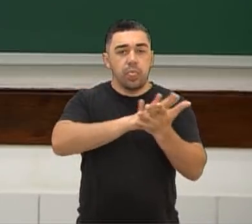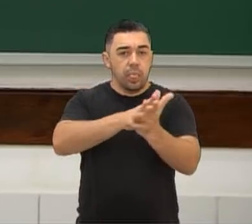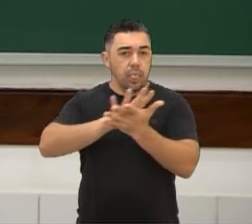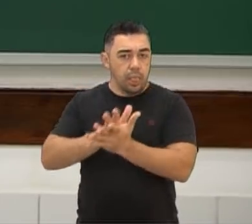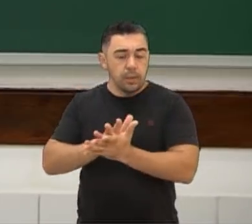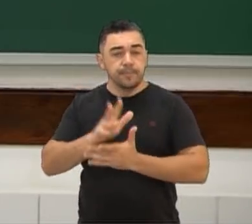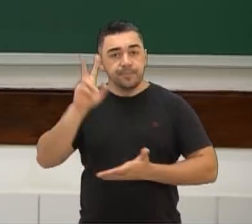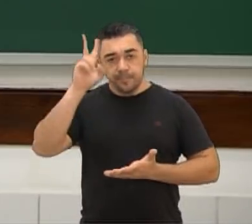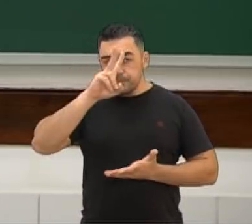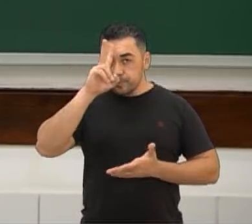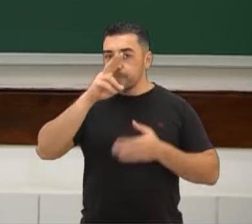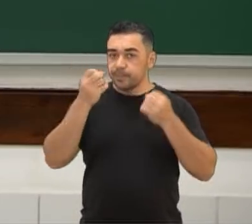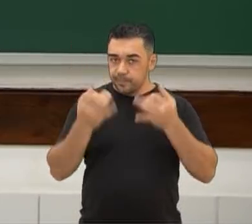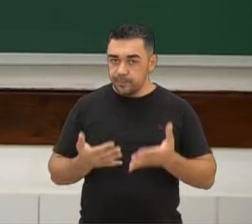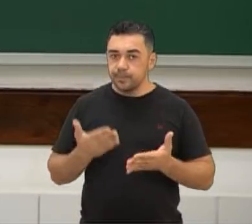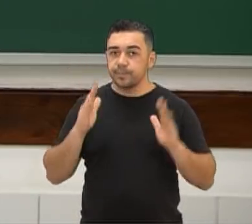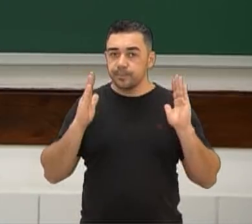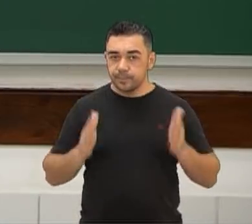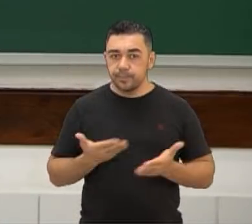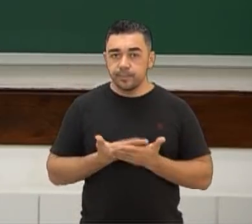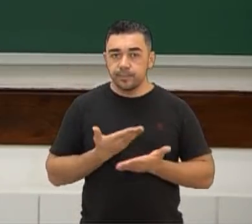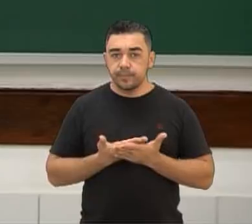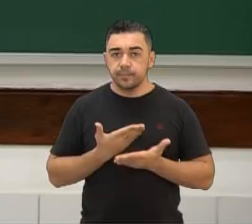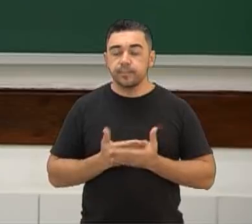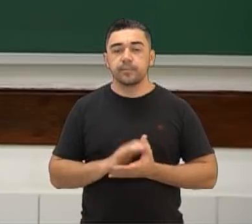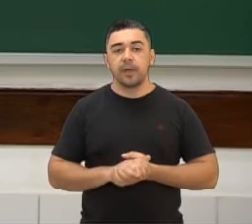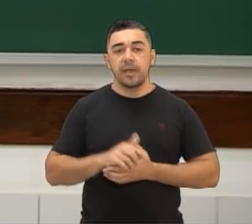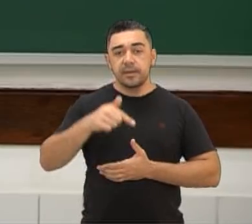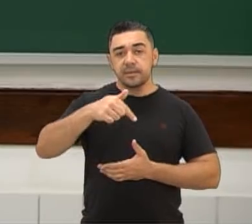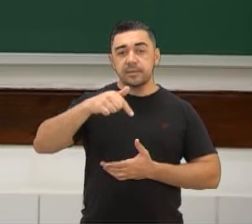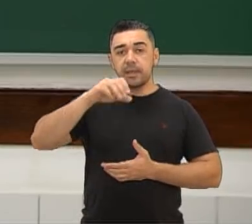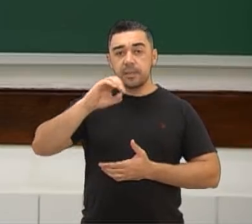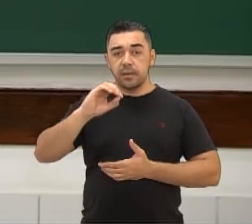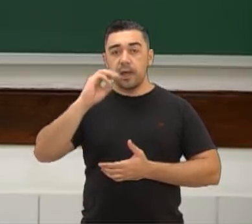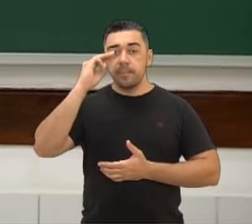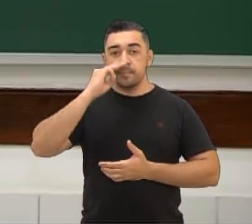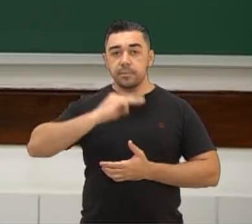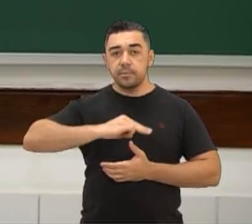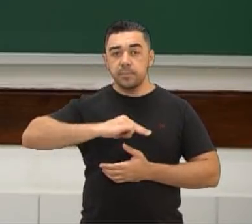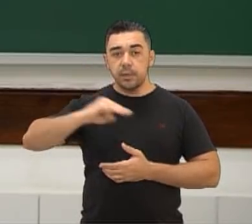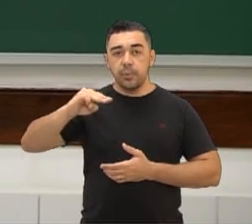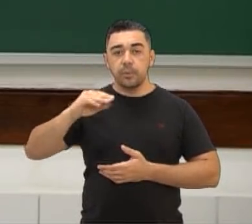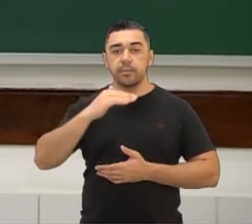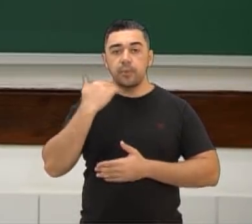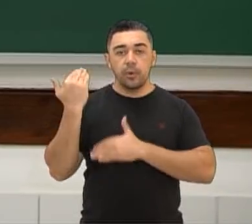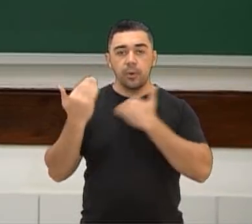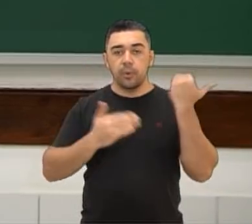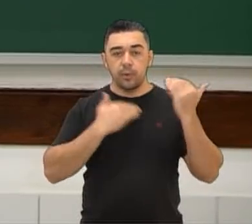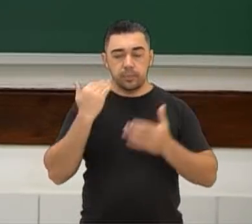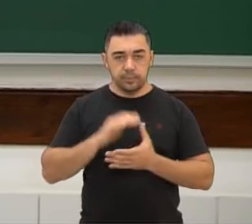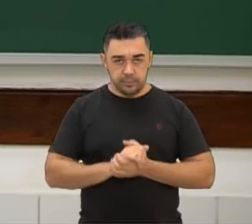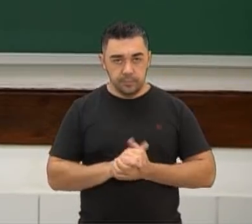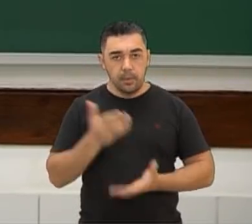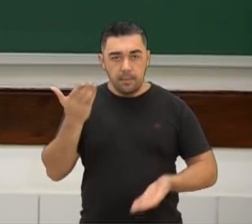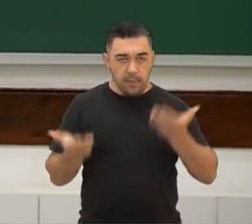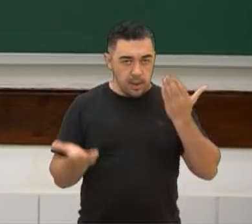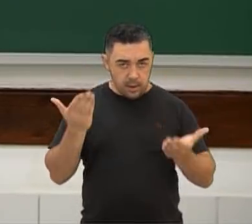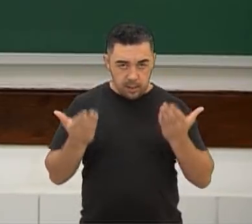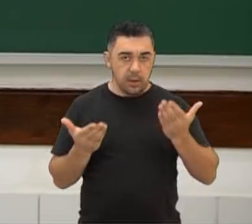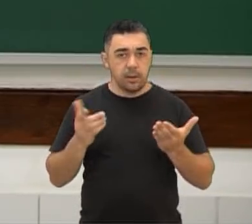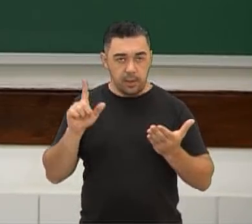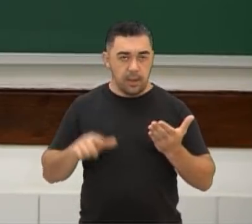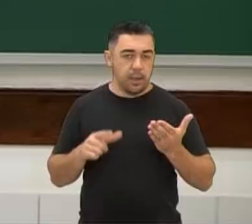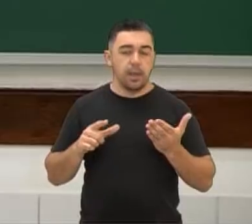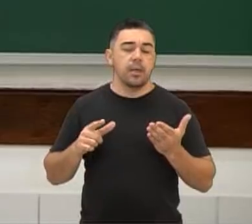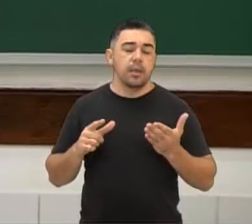Lembra que nós já falamos disso em outras aulas? Cerca de 70 milhões de mortos. Por falar nisso, um balanço dessa